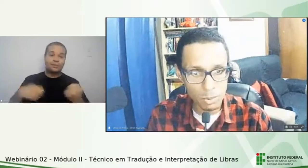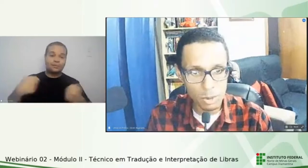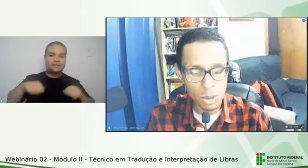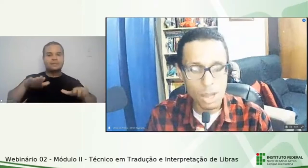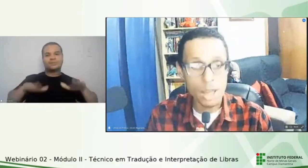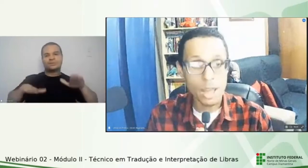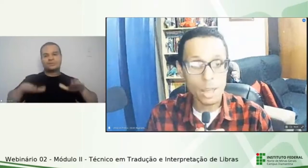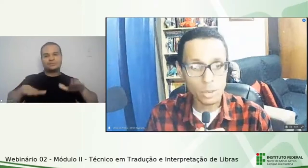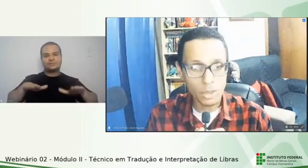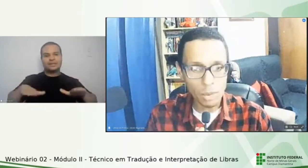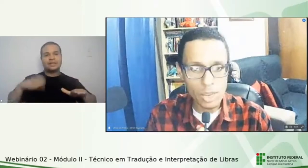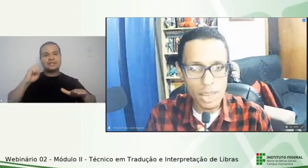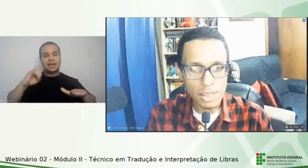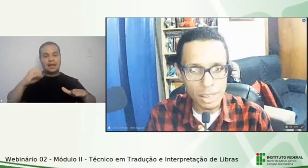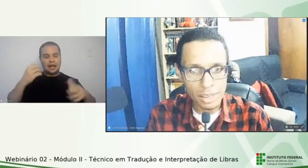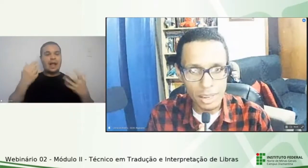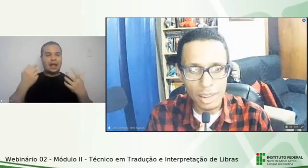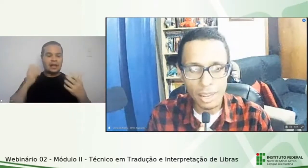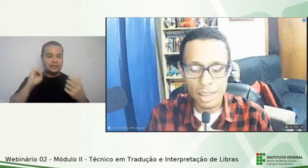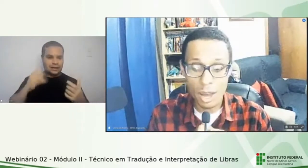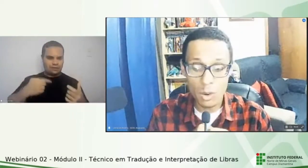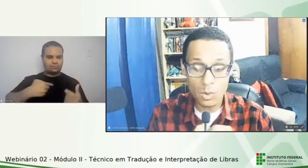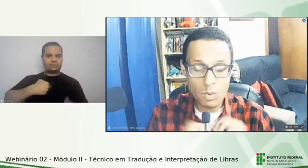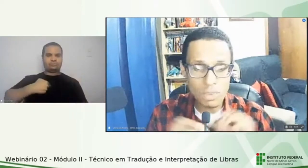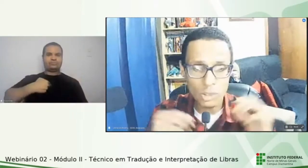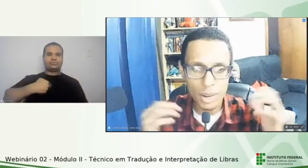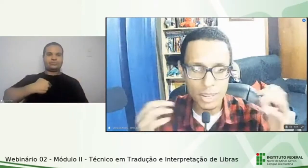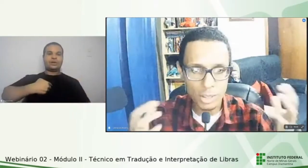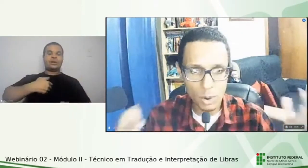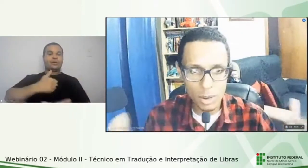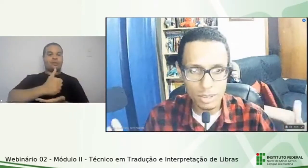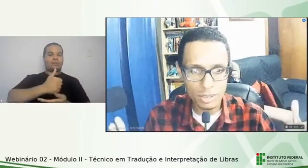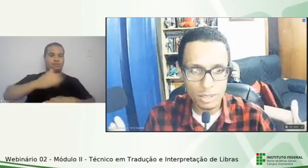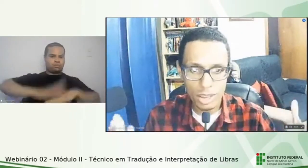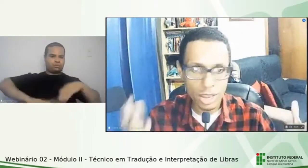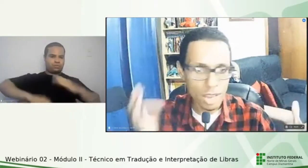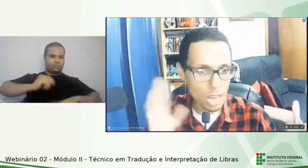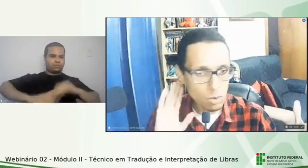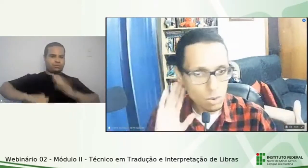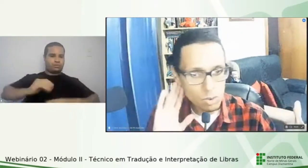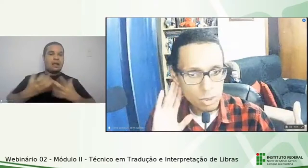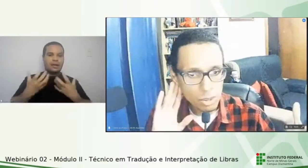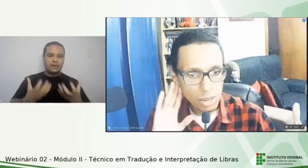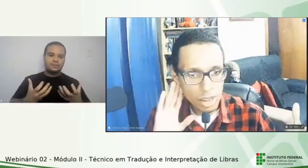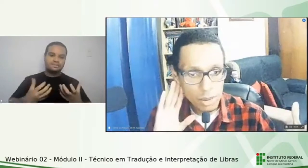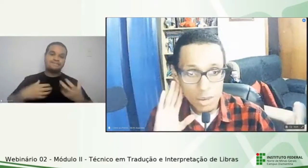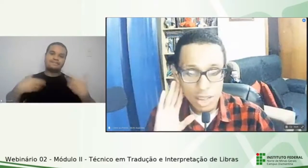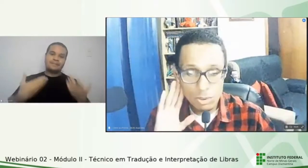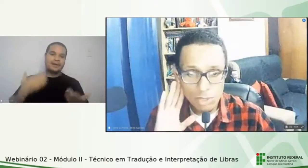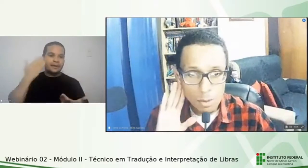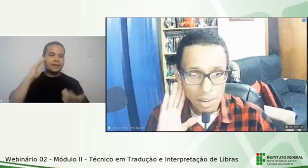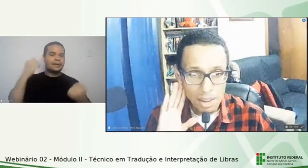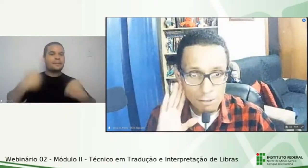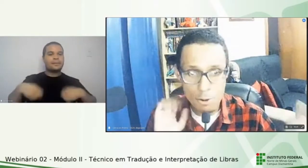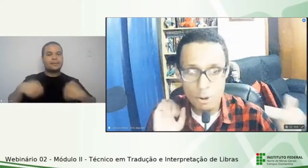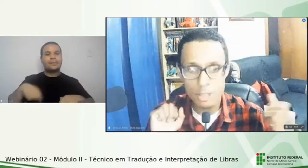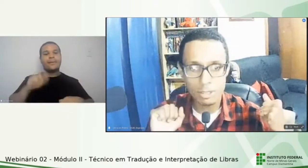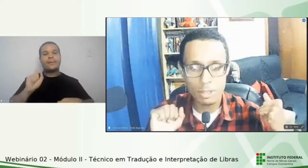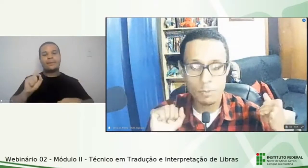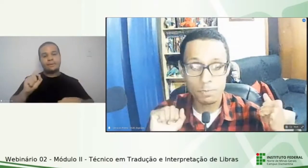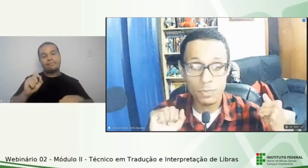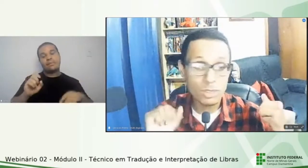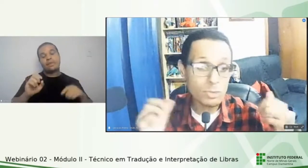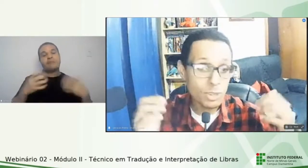campo, eu tenho que entender que em algumas ocasiões eu irei ouvir